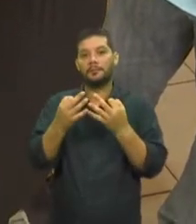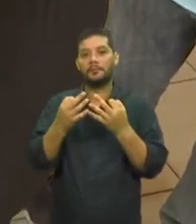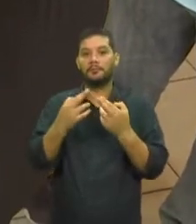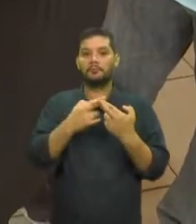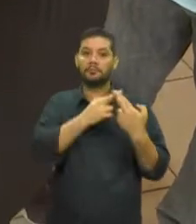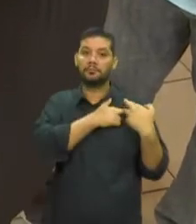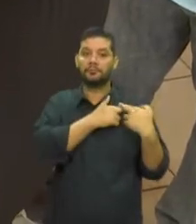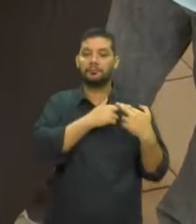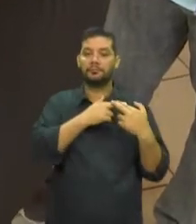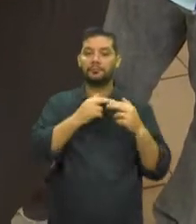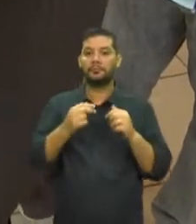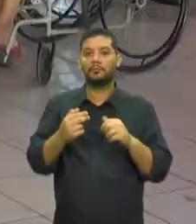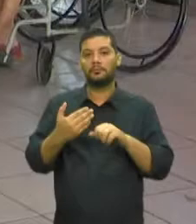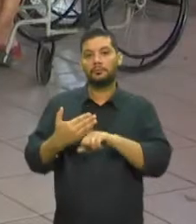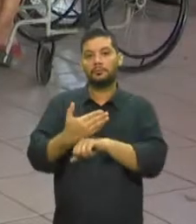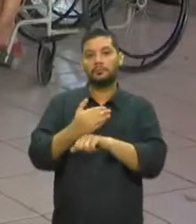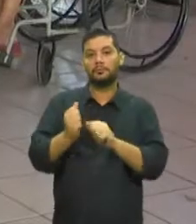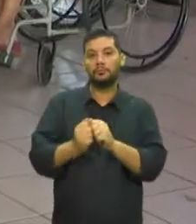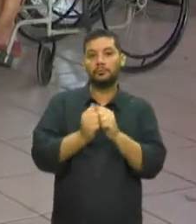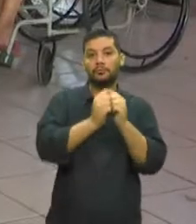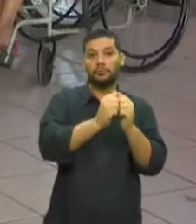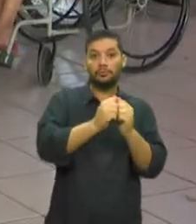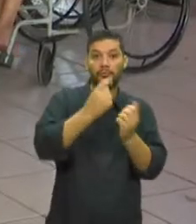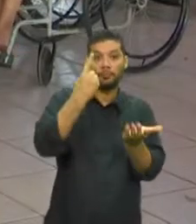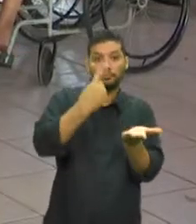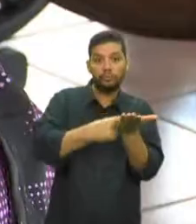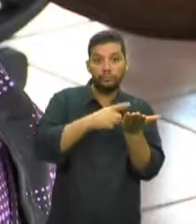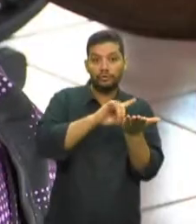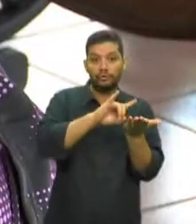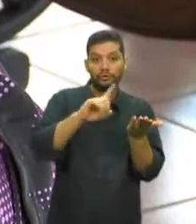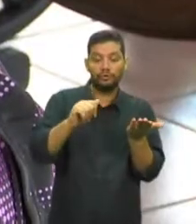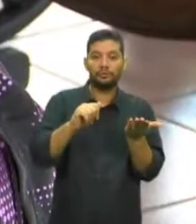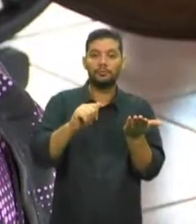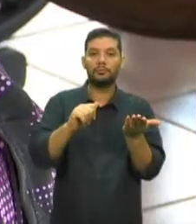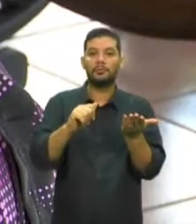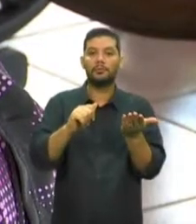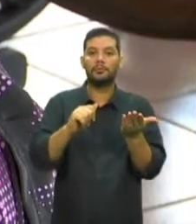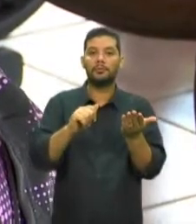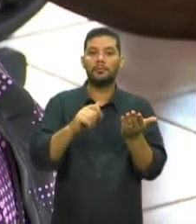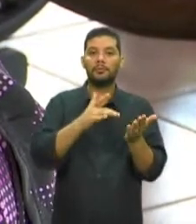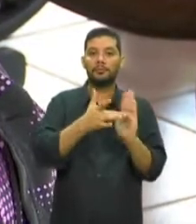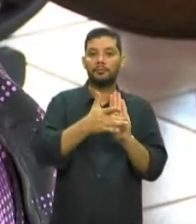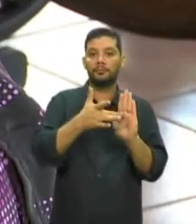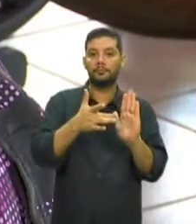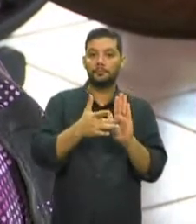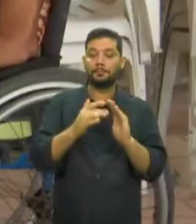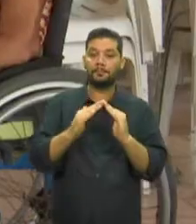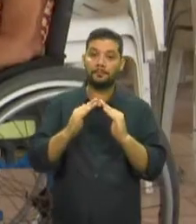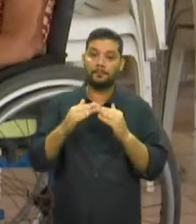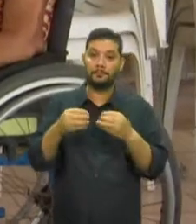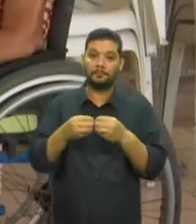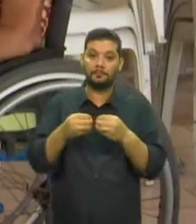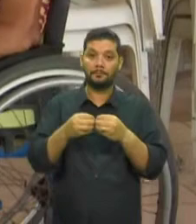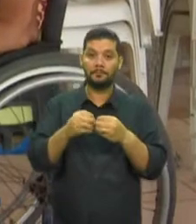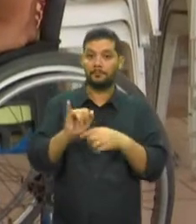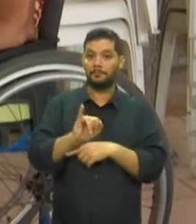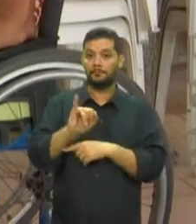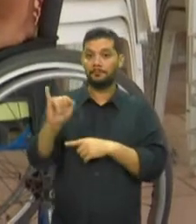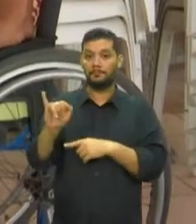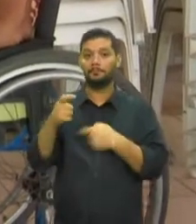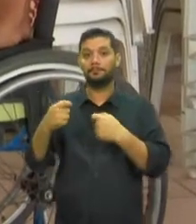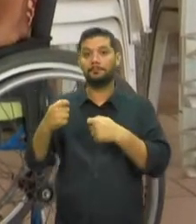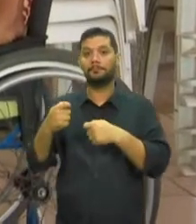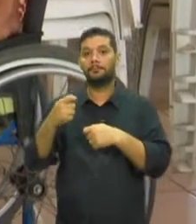se dirija, quando tiver o agendamento confirmado nas listas, ao posto de saúde mais próximo para notificar a necessidade